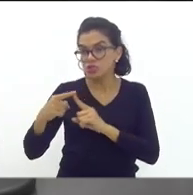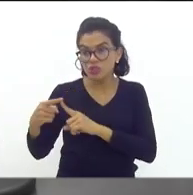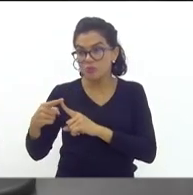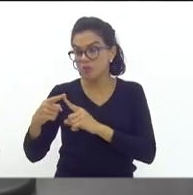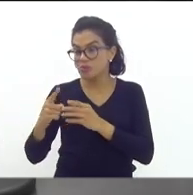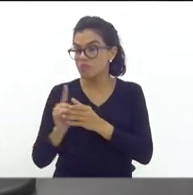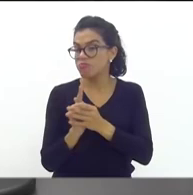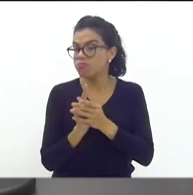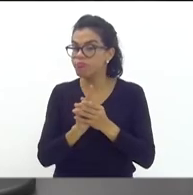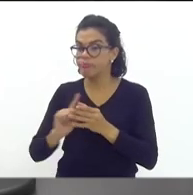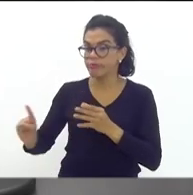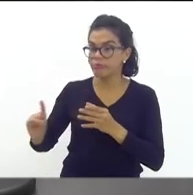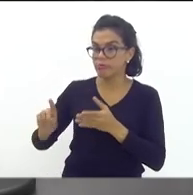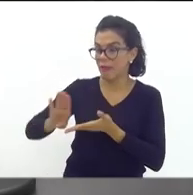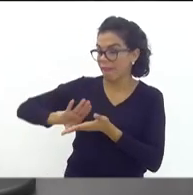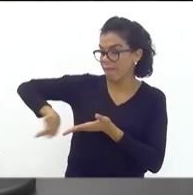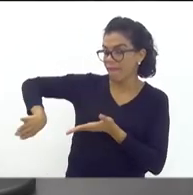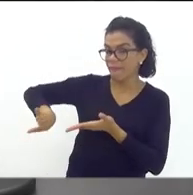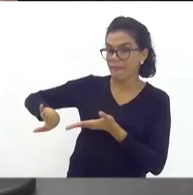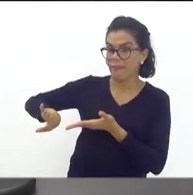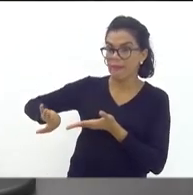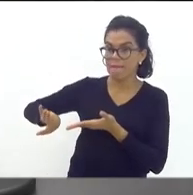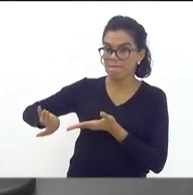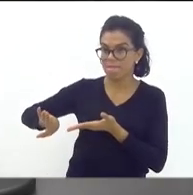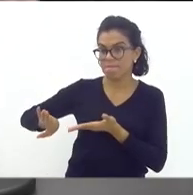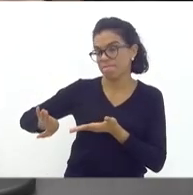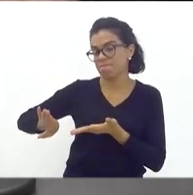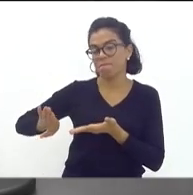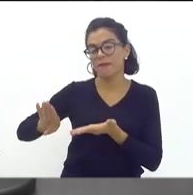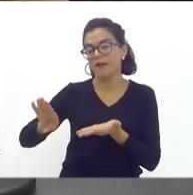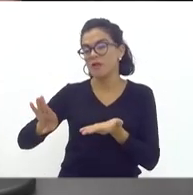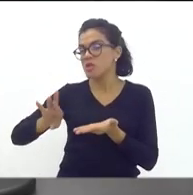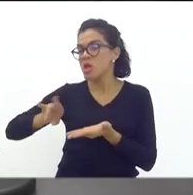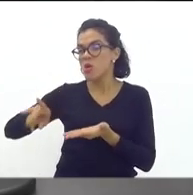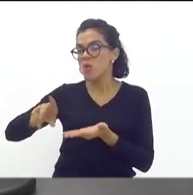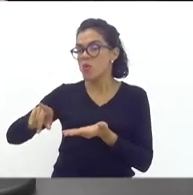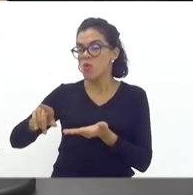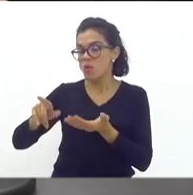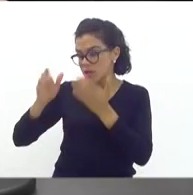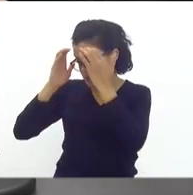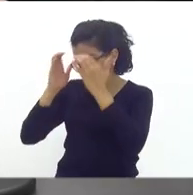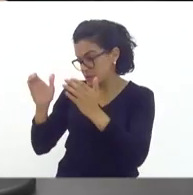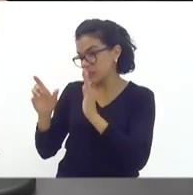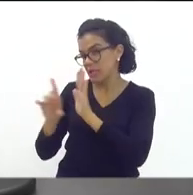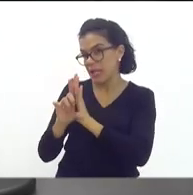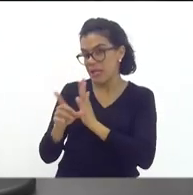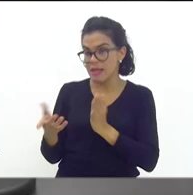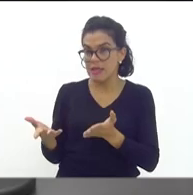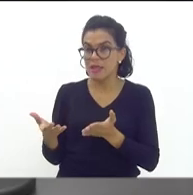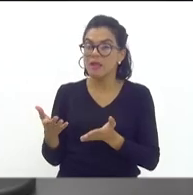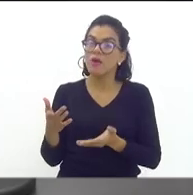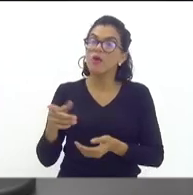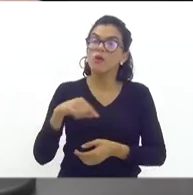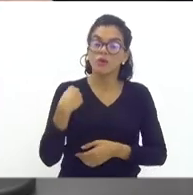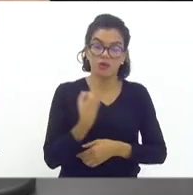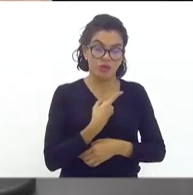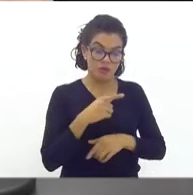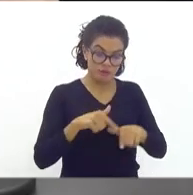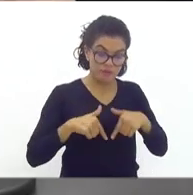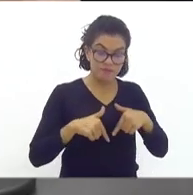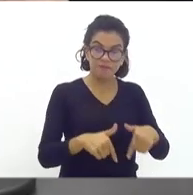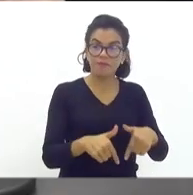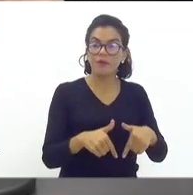exclusão não legal por parte deles o que a gente vai fazer é